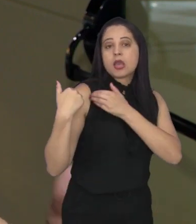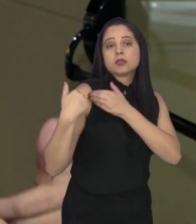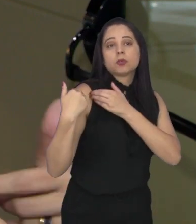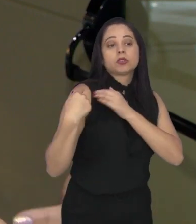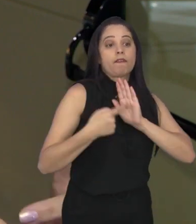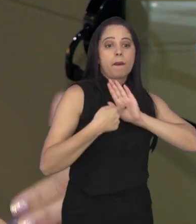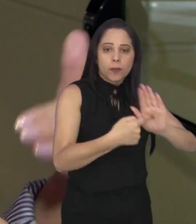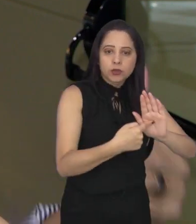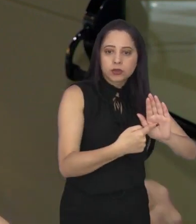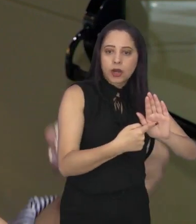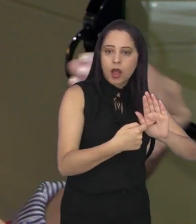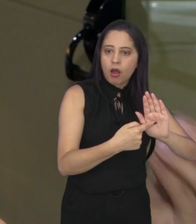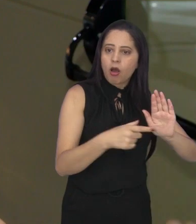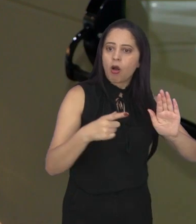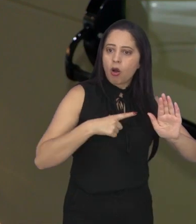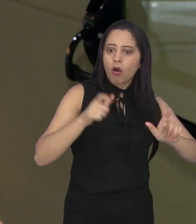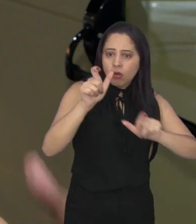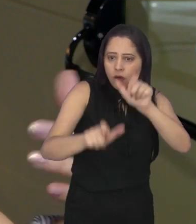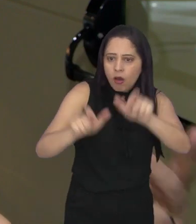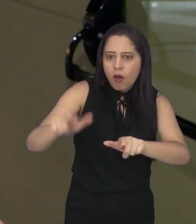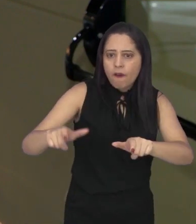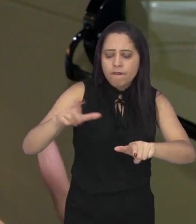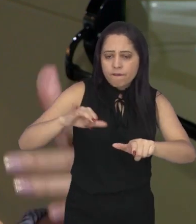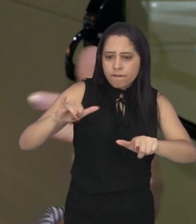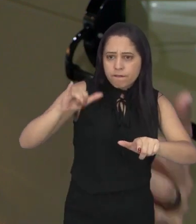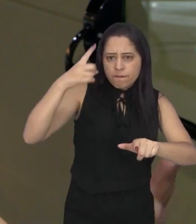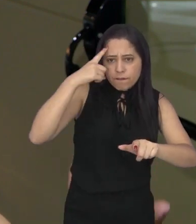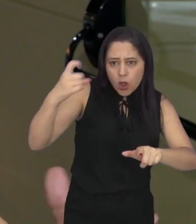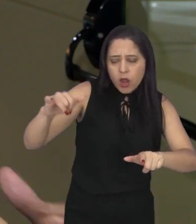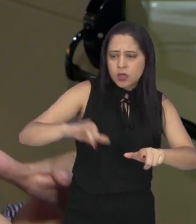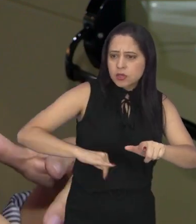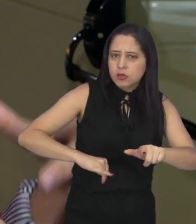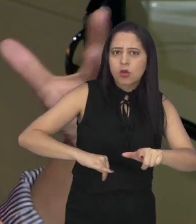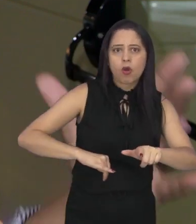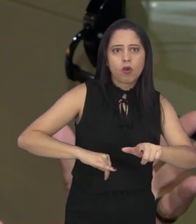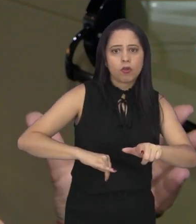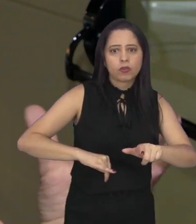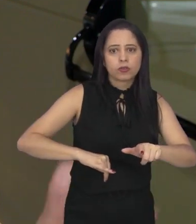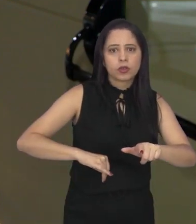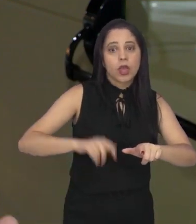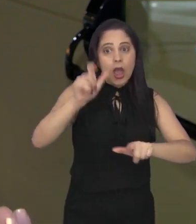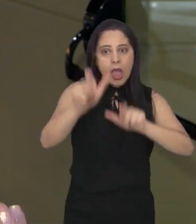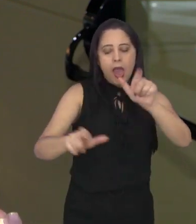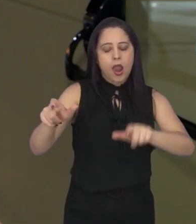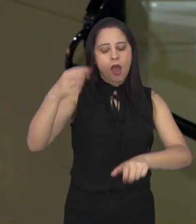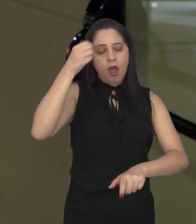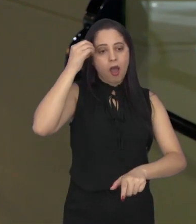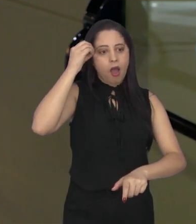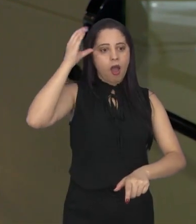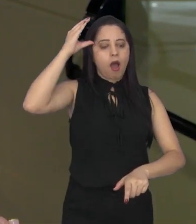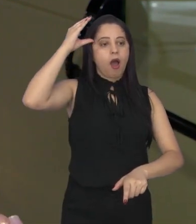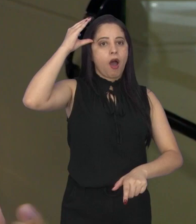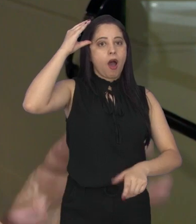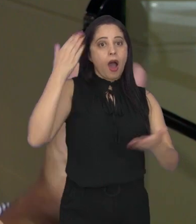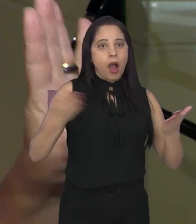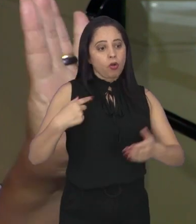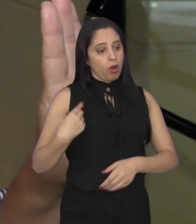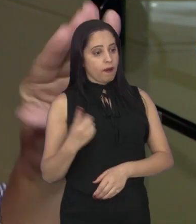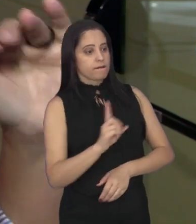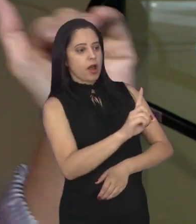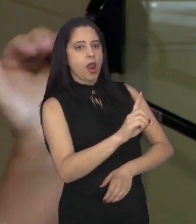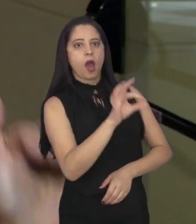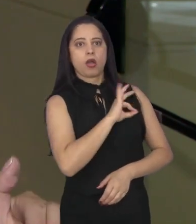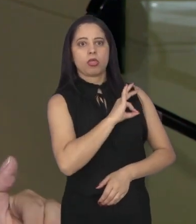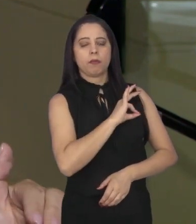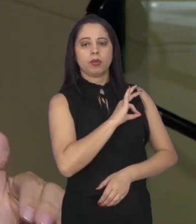mulher que existem vários tipos de violência e elas começam a reconhecer esses vários tipos de violência e buscam a delegacia quando uma